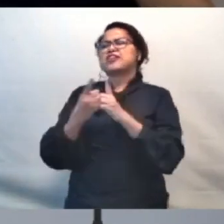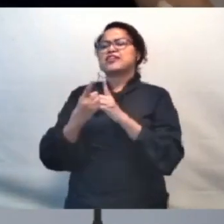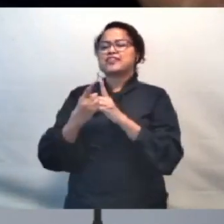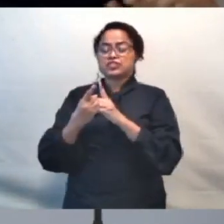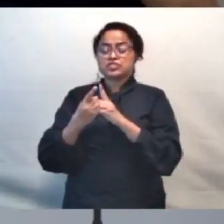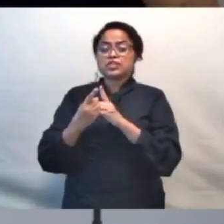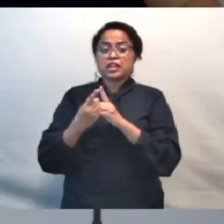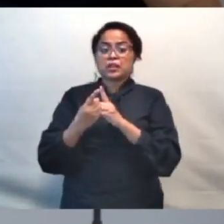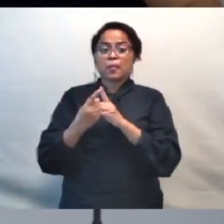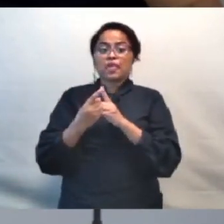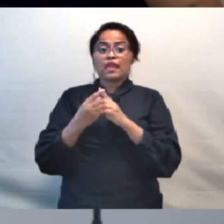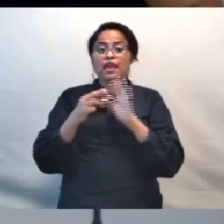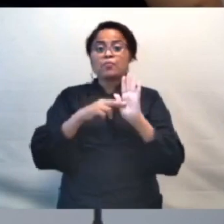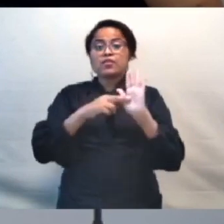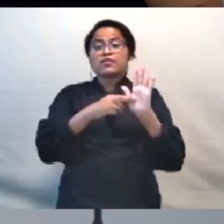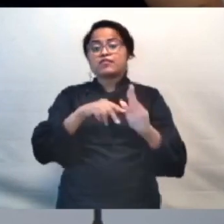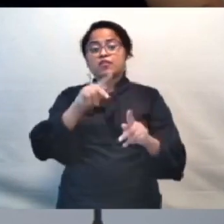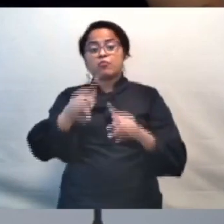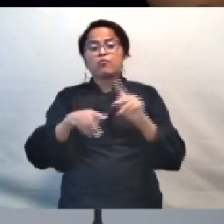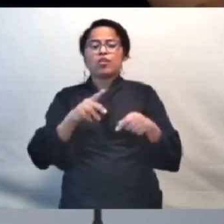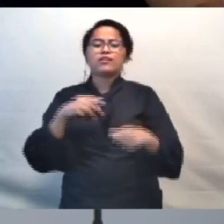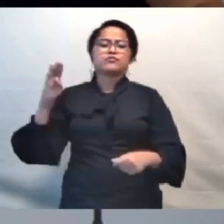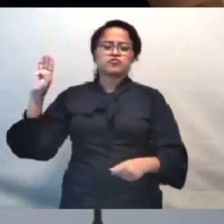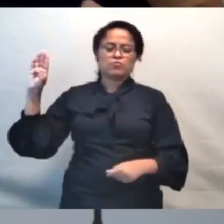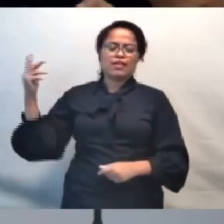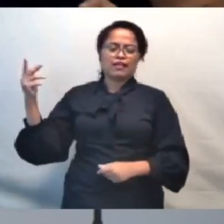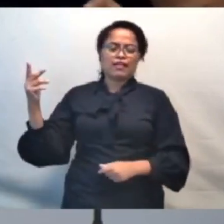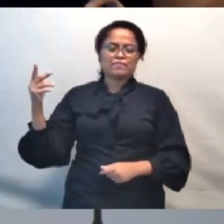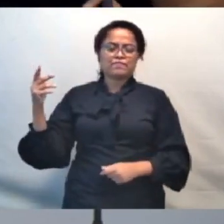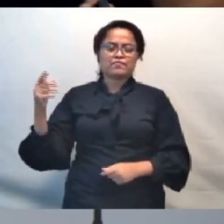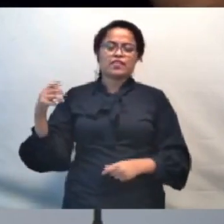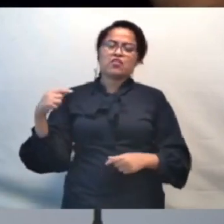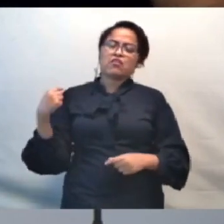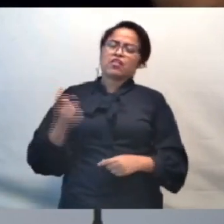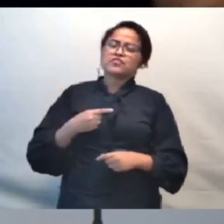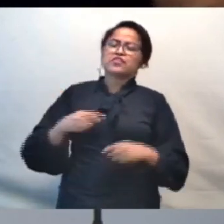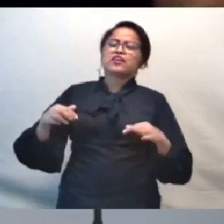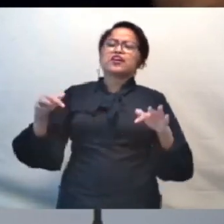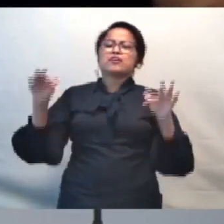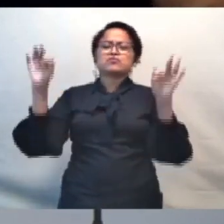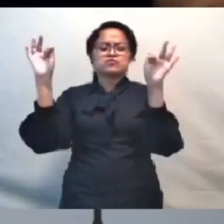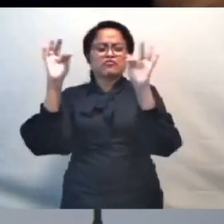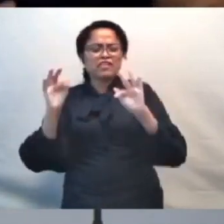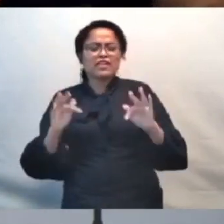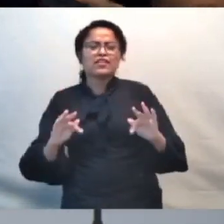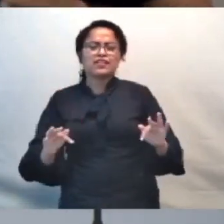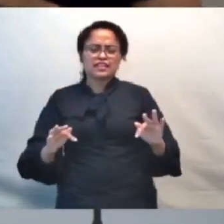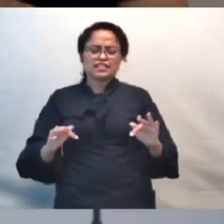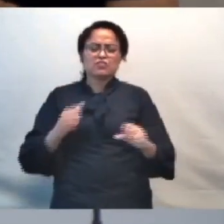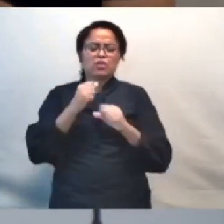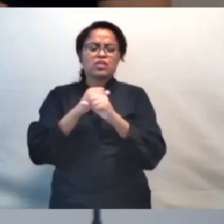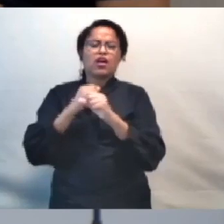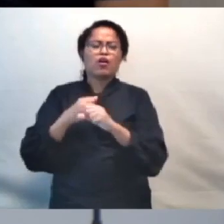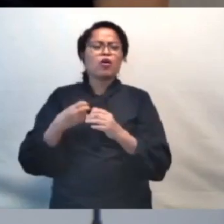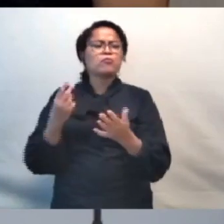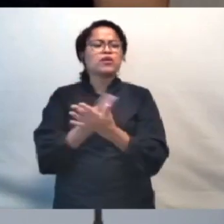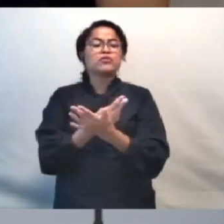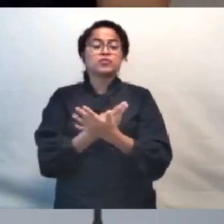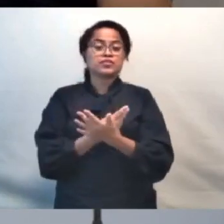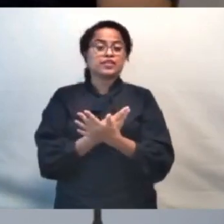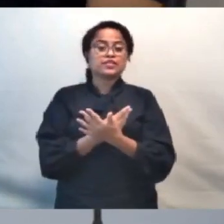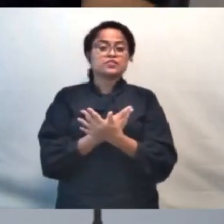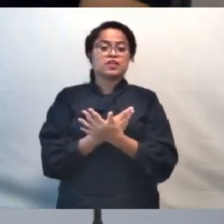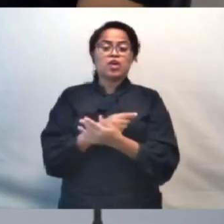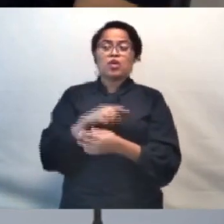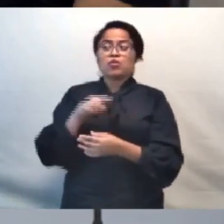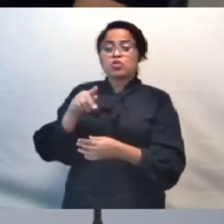Belo Horizonte, e a gente fica feliz quando a obra acontece, porque a gente contribuiu com aquilo. O Gabriel falou, que eu até lembrei, esse ano